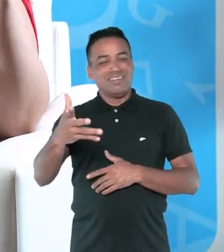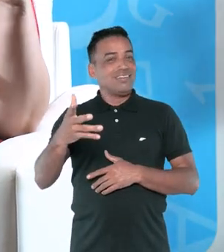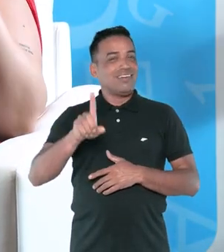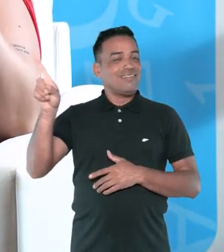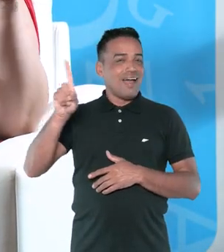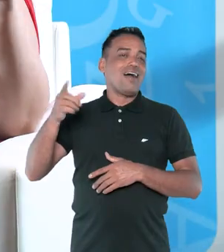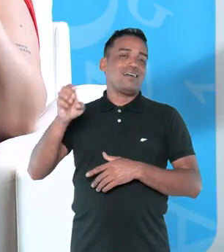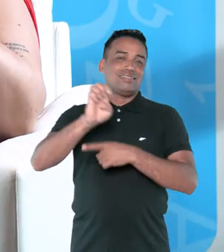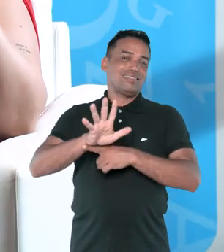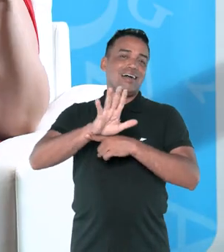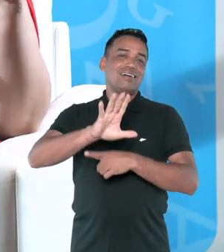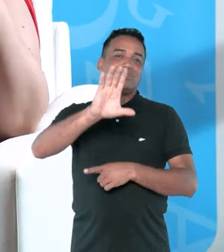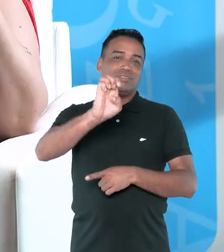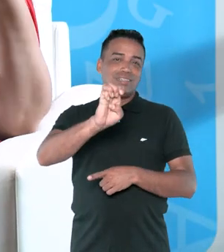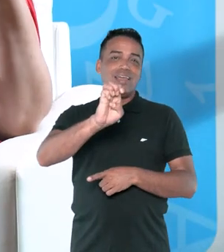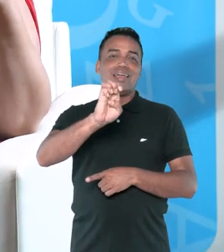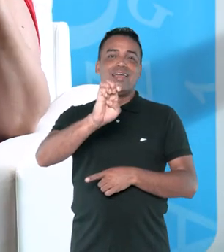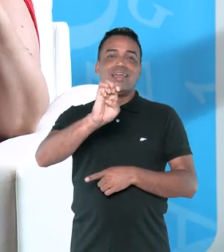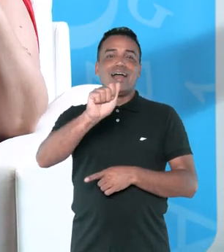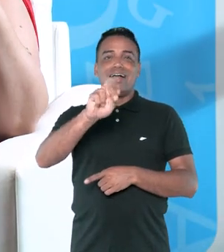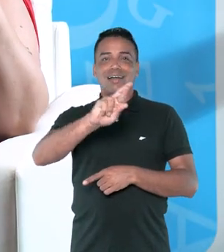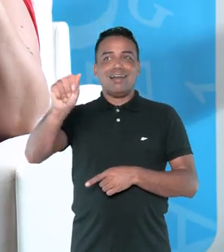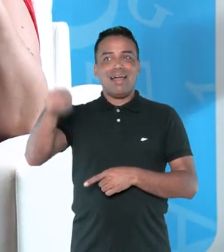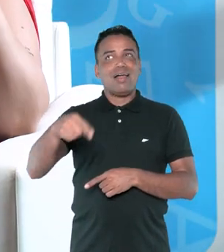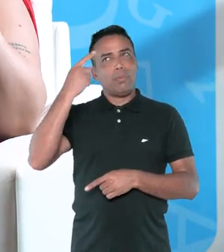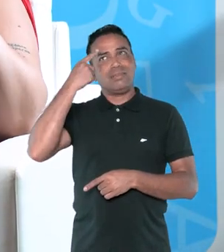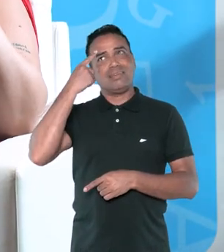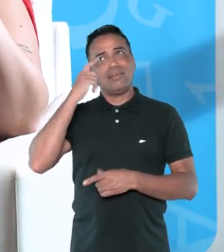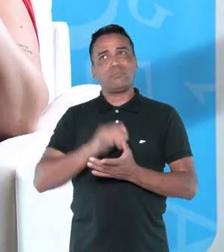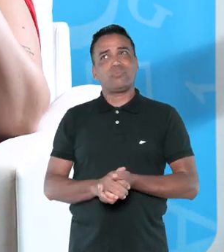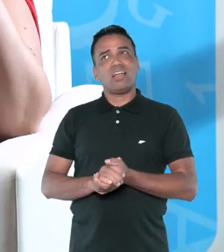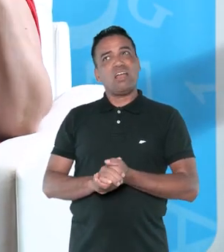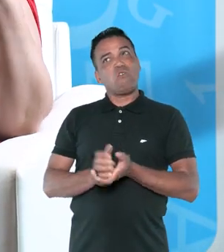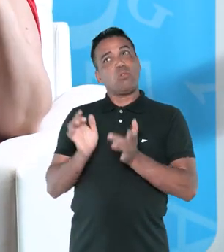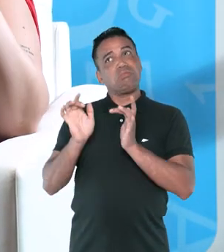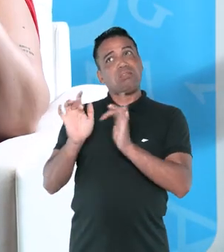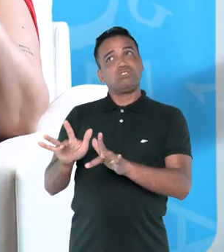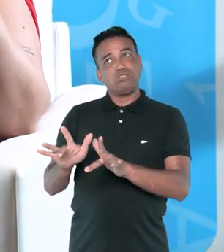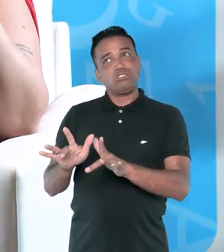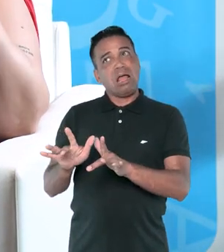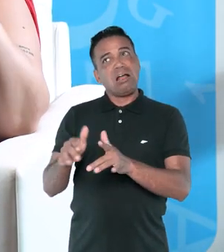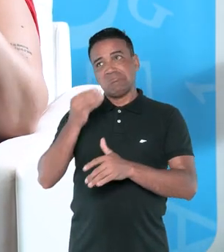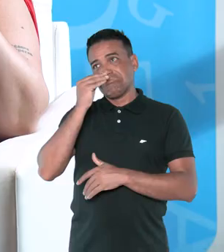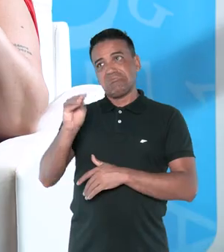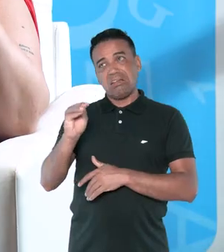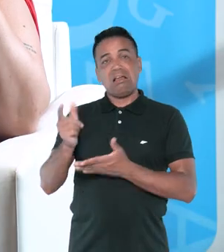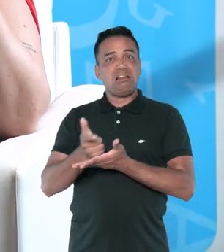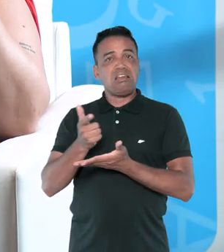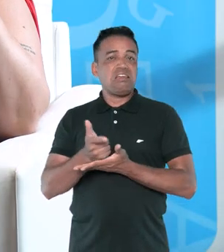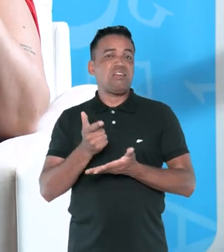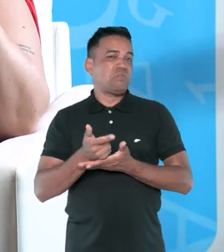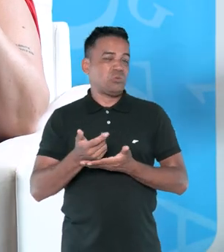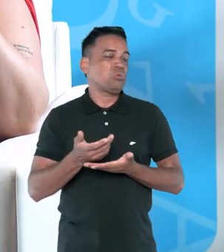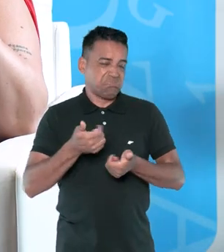Ceará, fazendo vários, e aí eu pensei nisso de novo, né? Então eu vou deixar, mesmo para lá, né, com os livros dando certo, eu vou